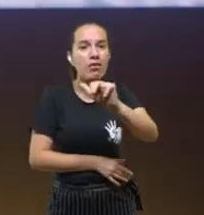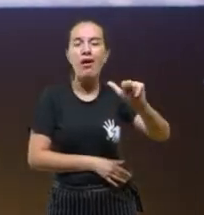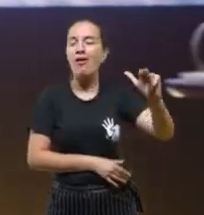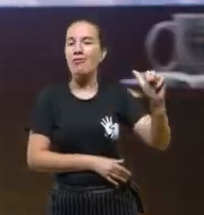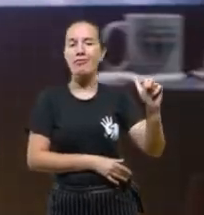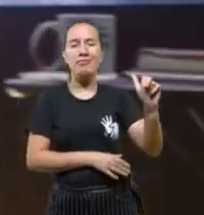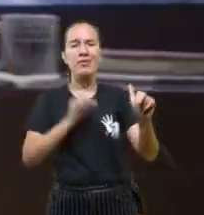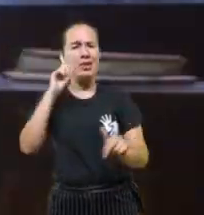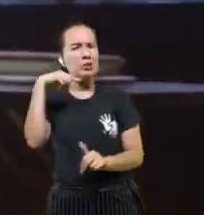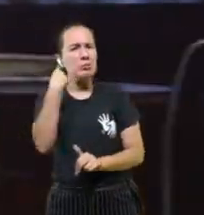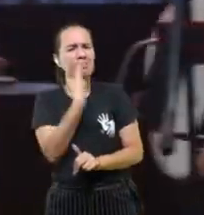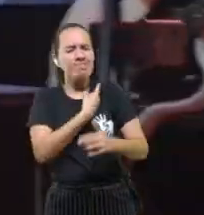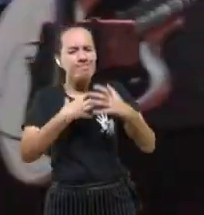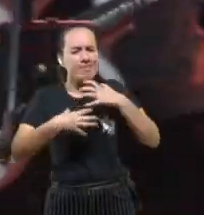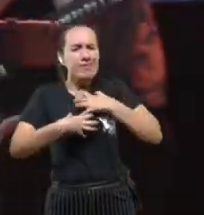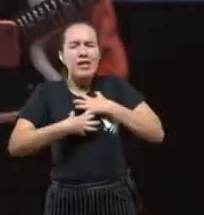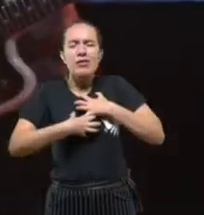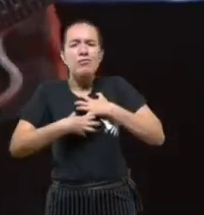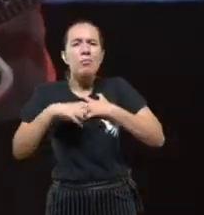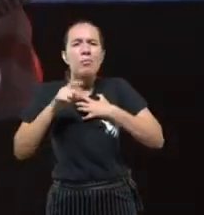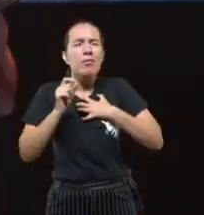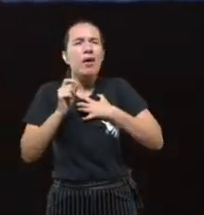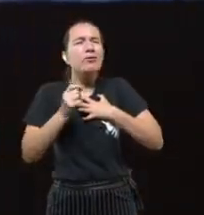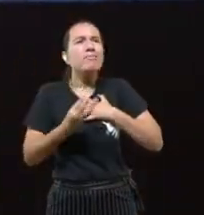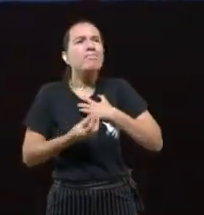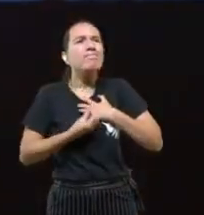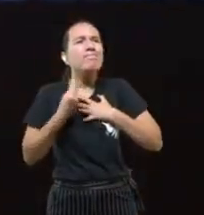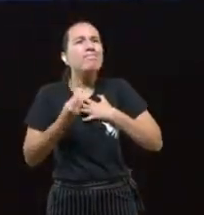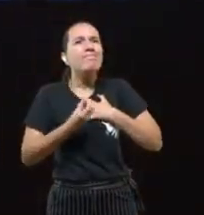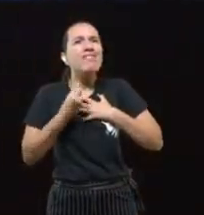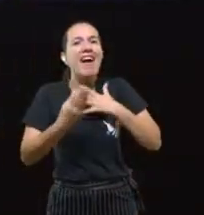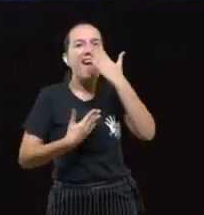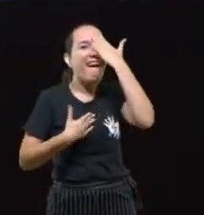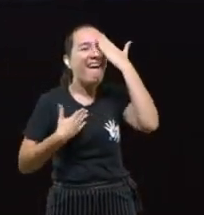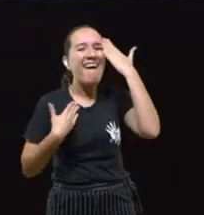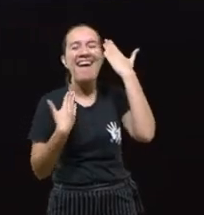gratos. Meu coração hoje está